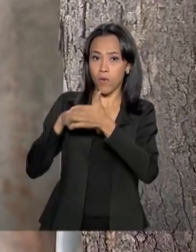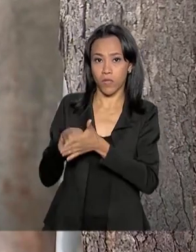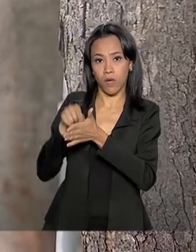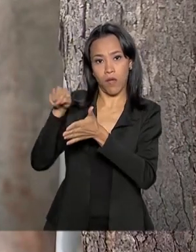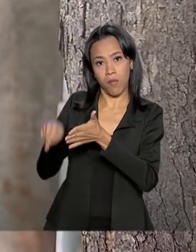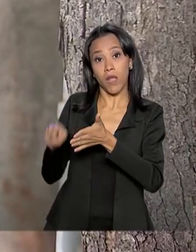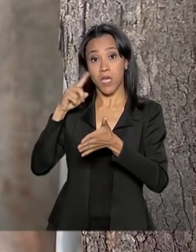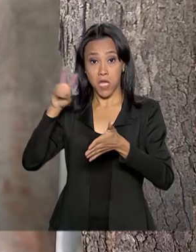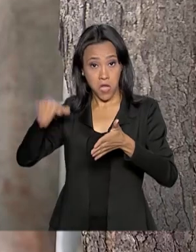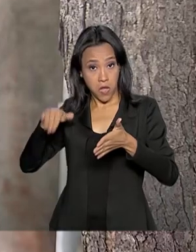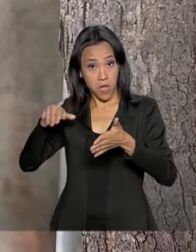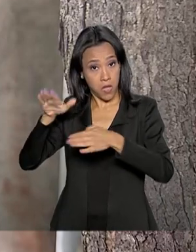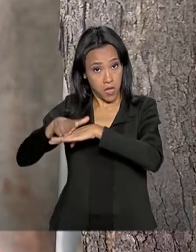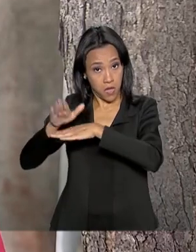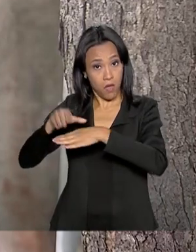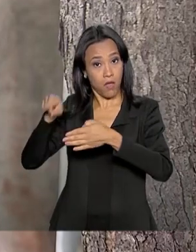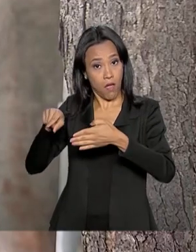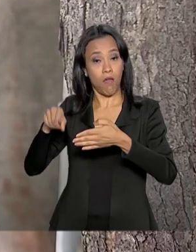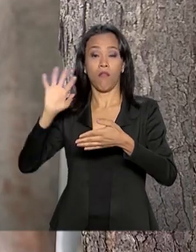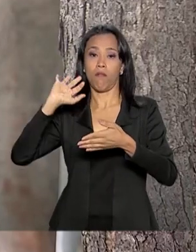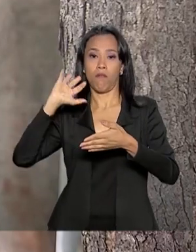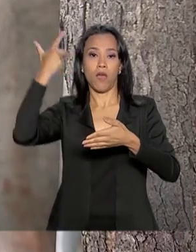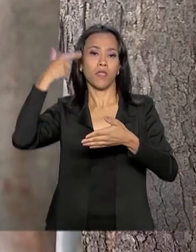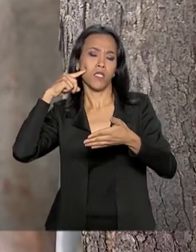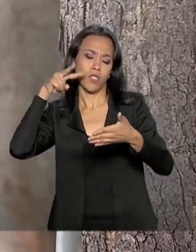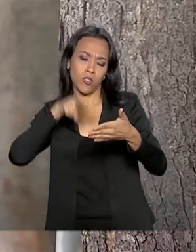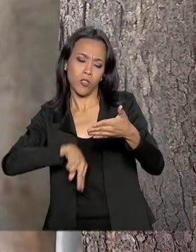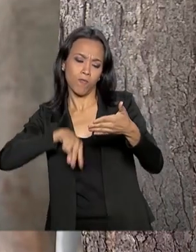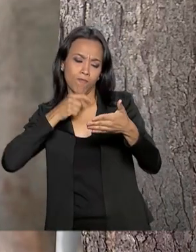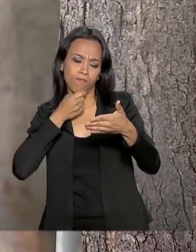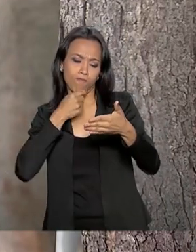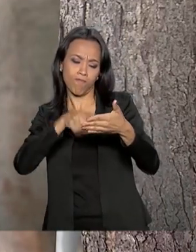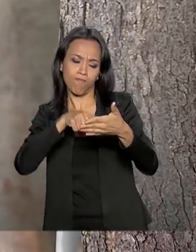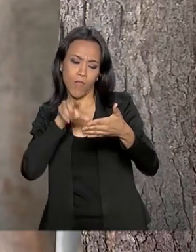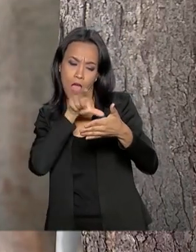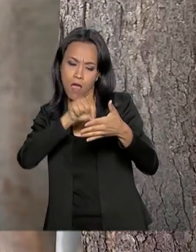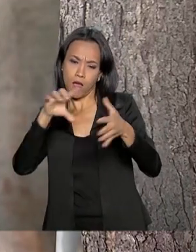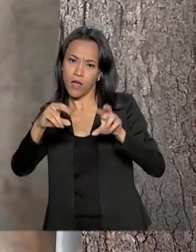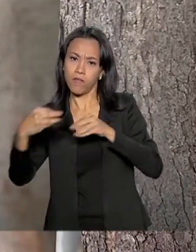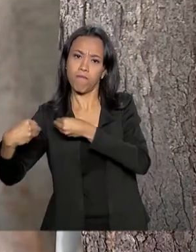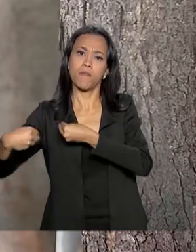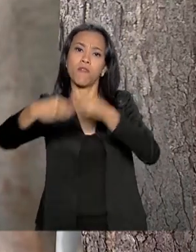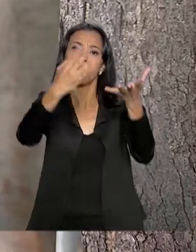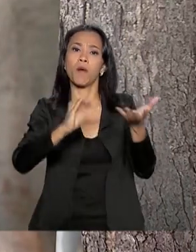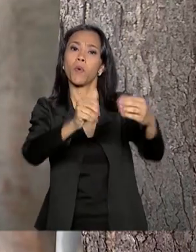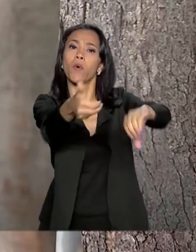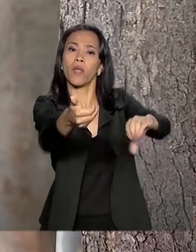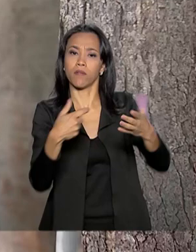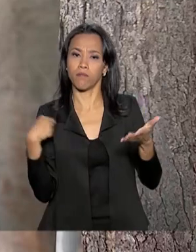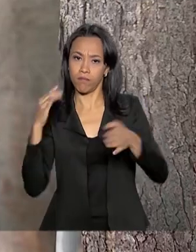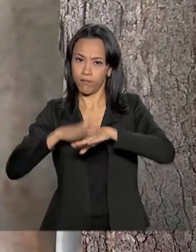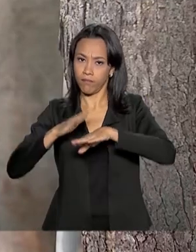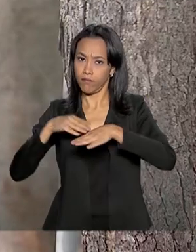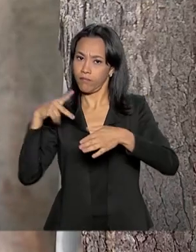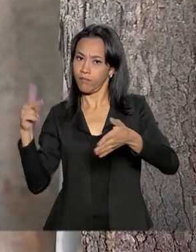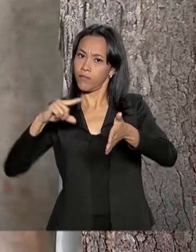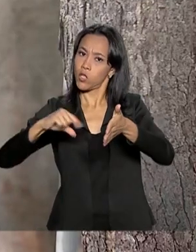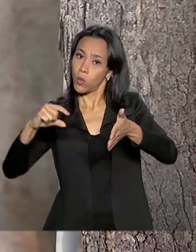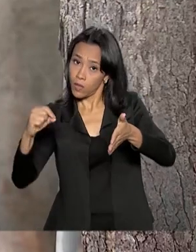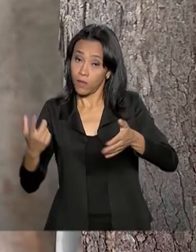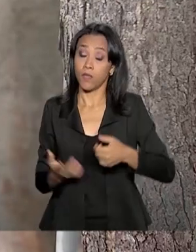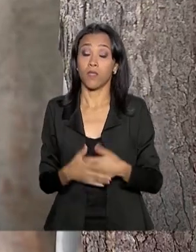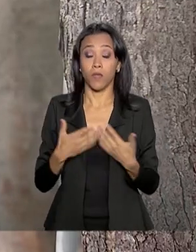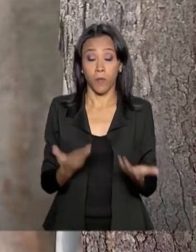ele jair bolsonaro é quem vai decidir que texto vai ser enviado para o congresso nacional o ministro também afirmou que